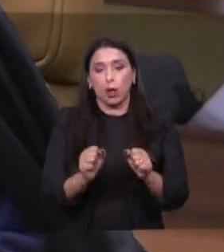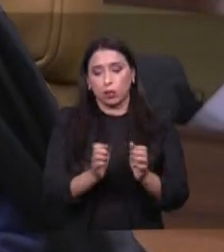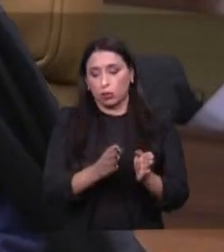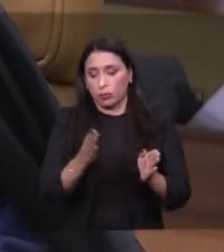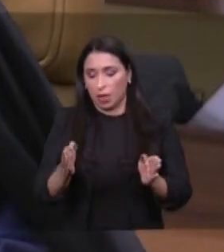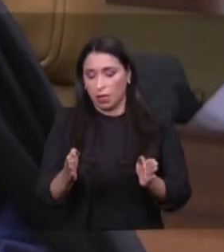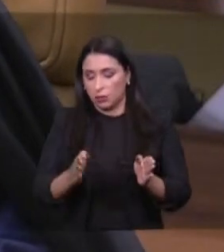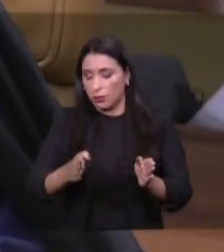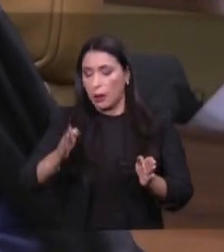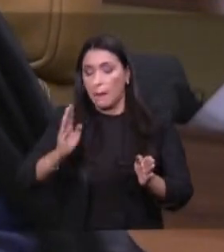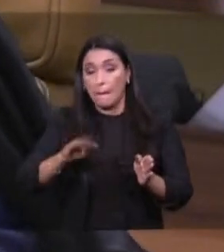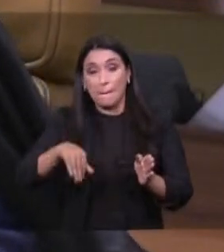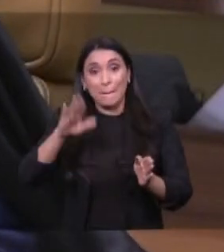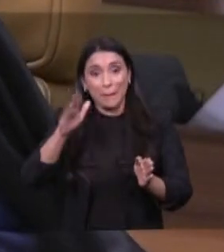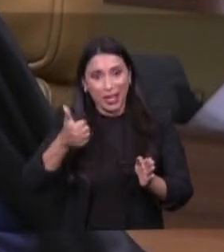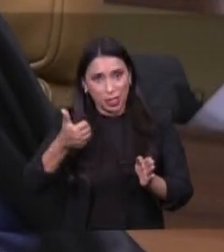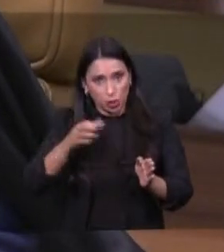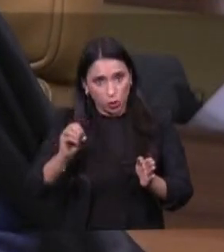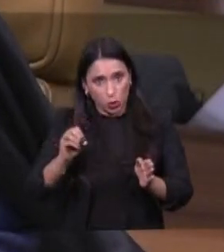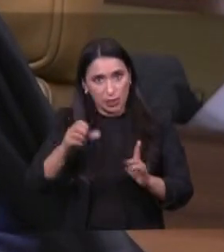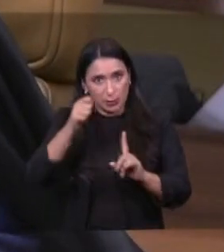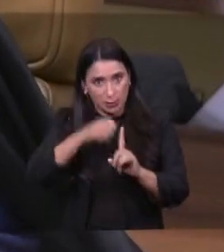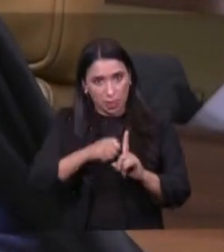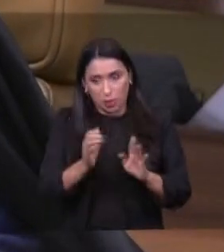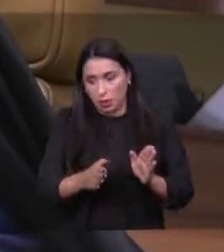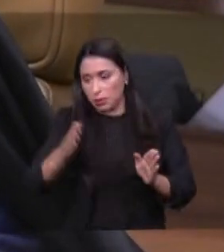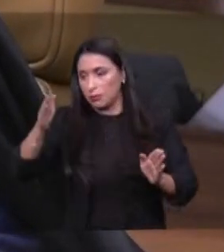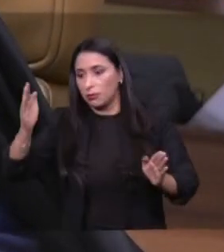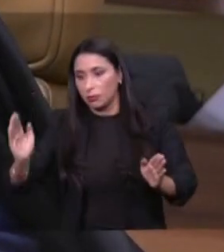no máximo 12 meses,